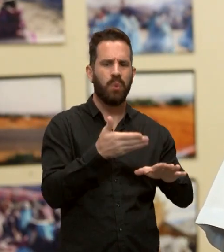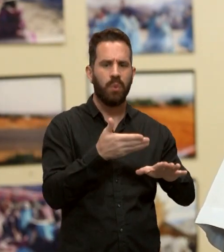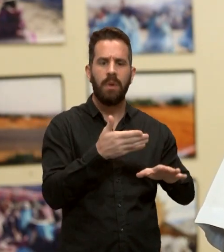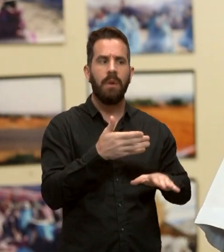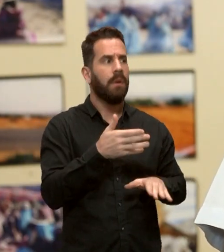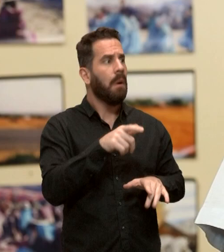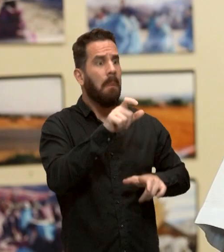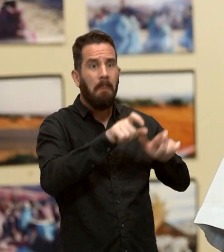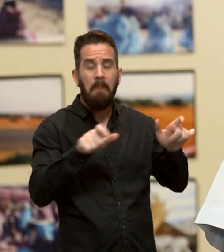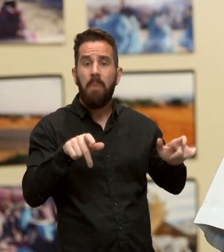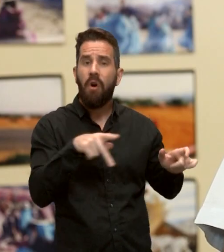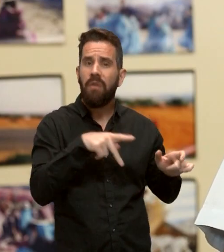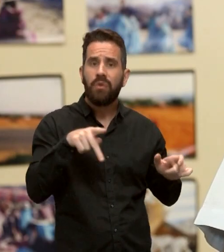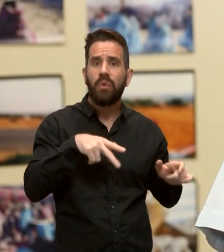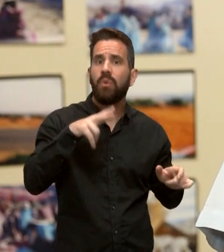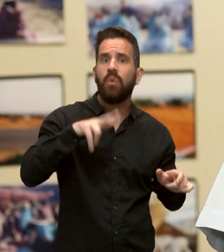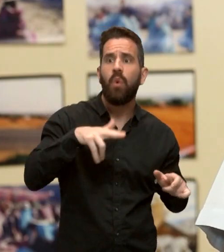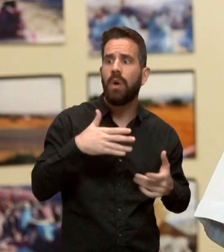Sociais, nenhum professor